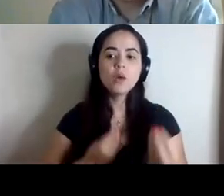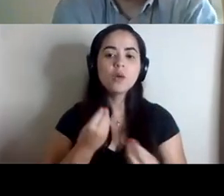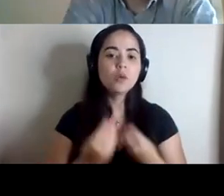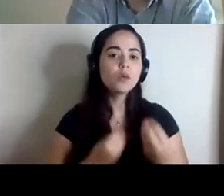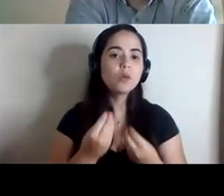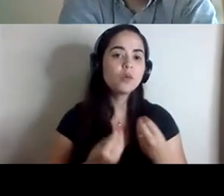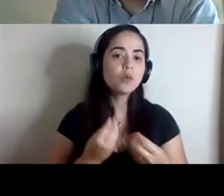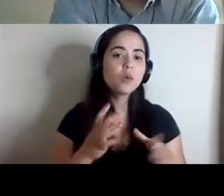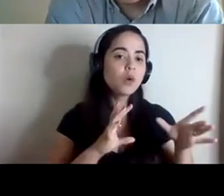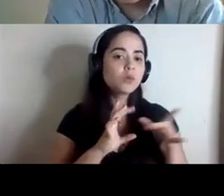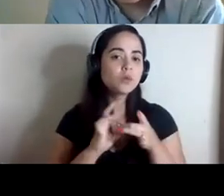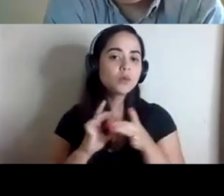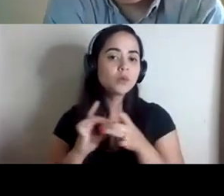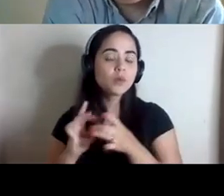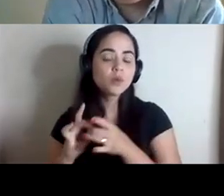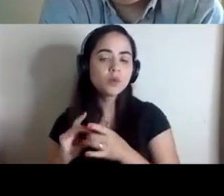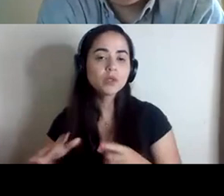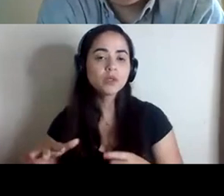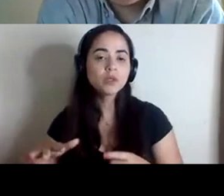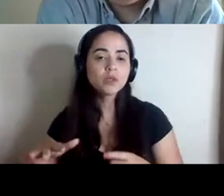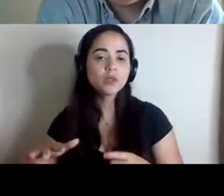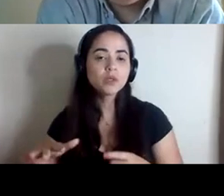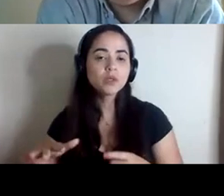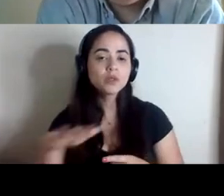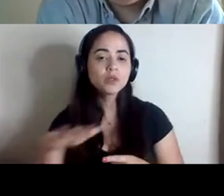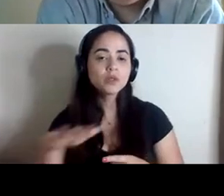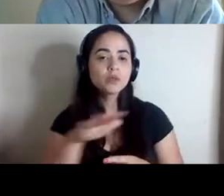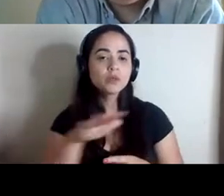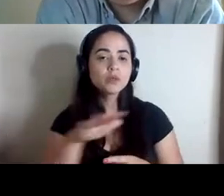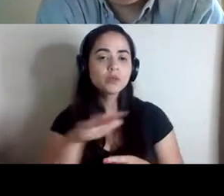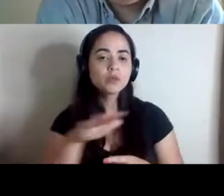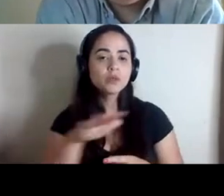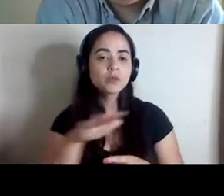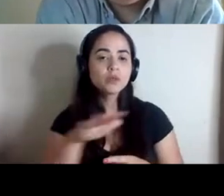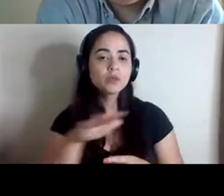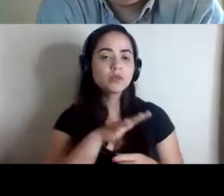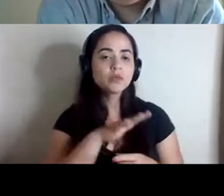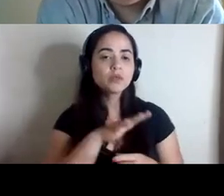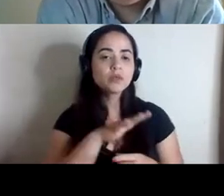como nesse contexto assim, de uma sociedade fragmentada,